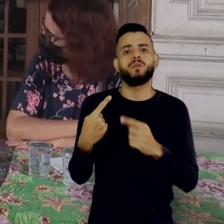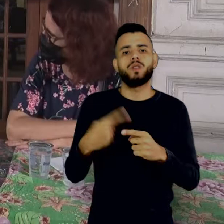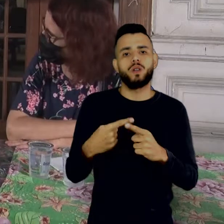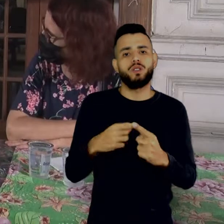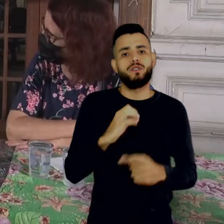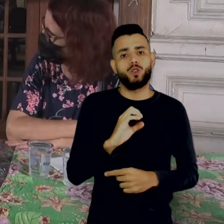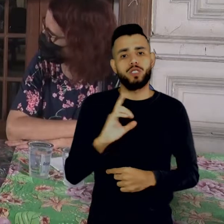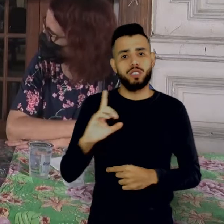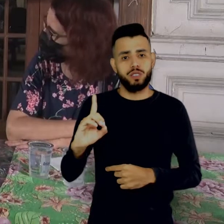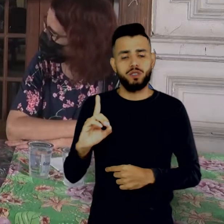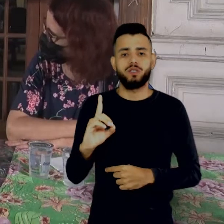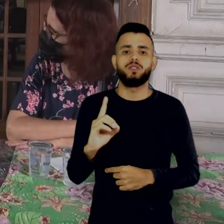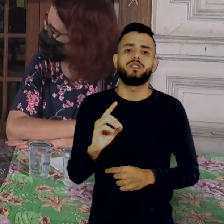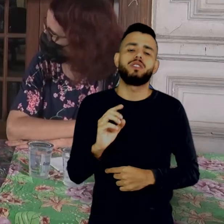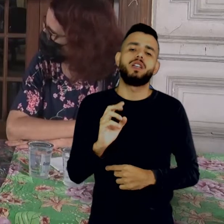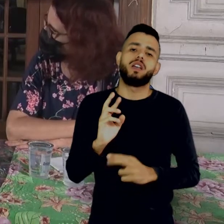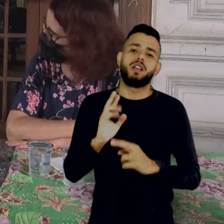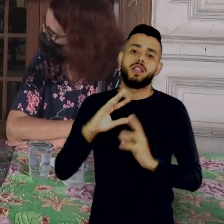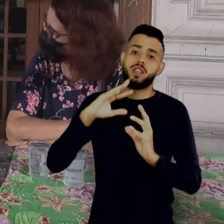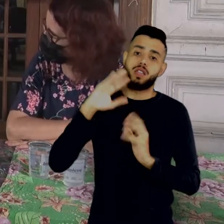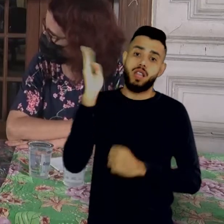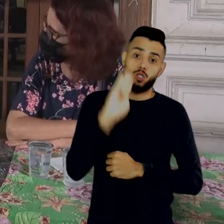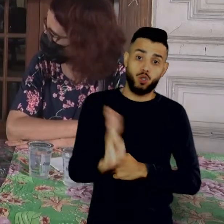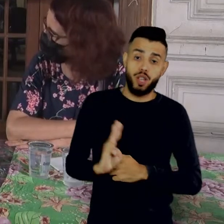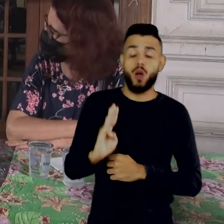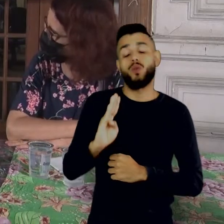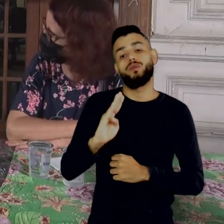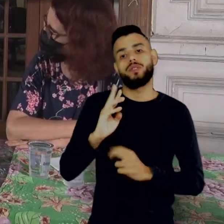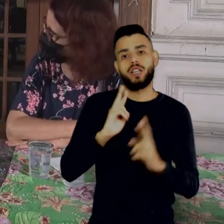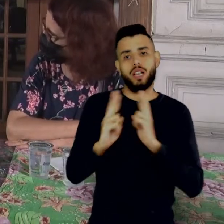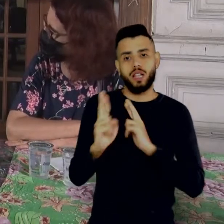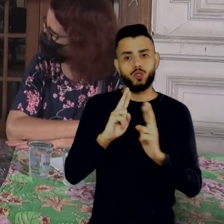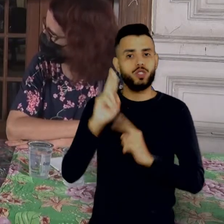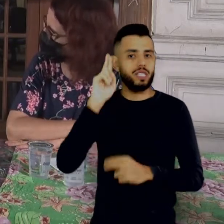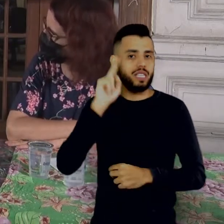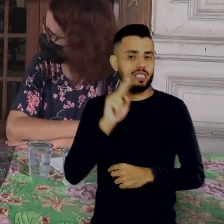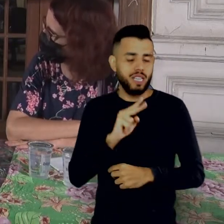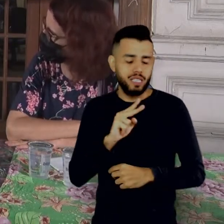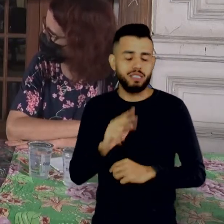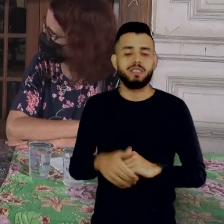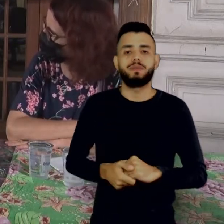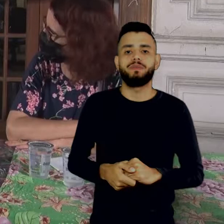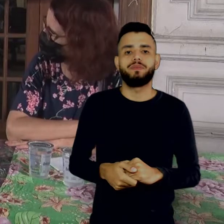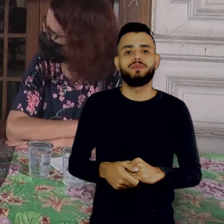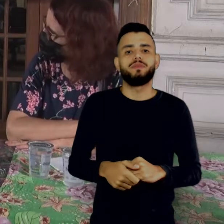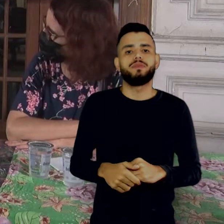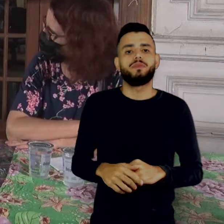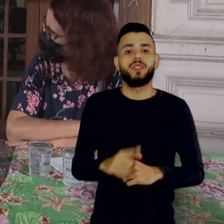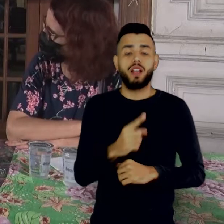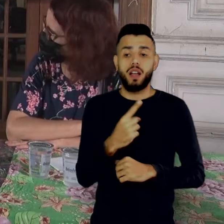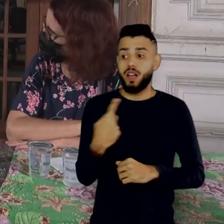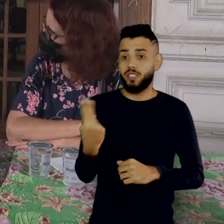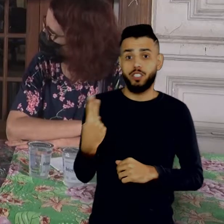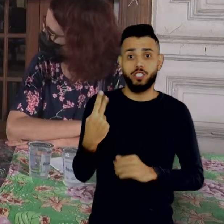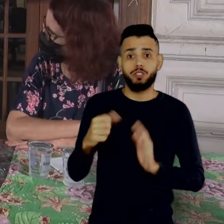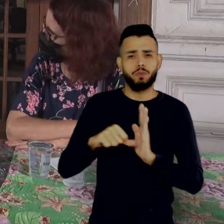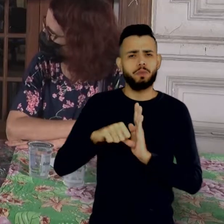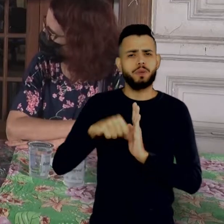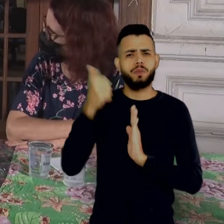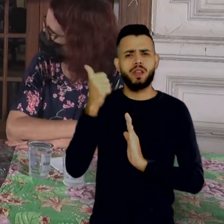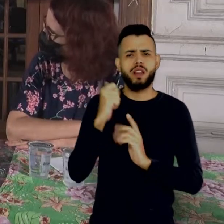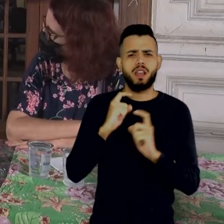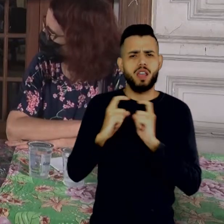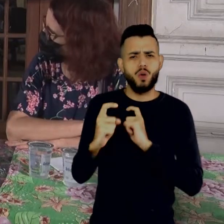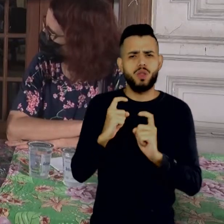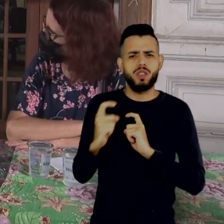Coordenação Nacional de Relações Raciais, na extinta CECADI, né, e a gente fez uma primeira reunião,